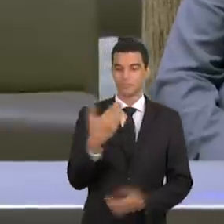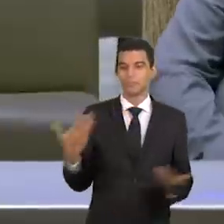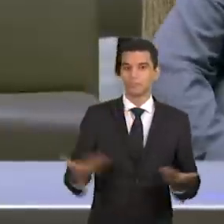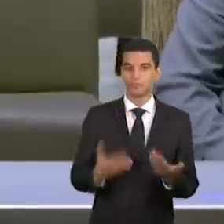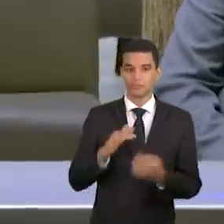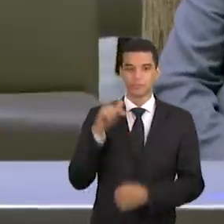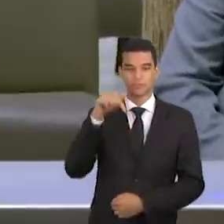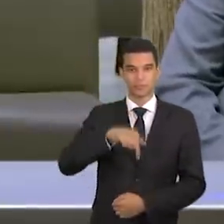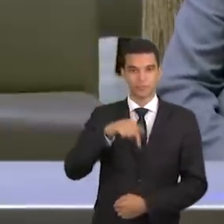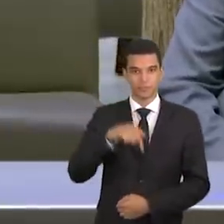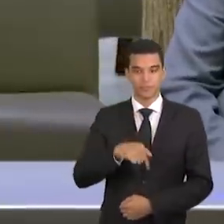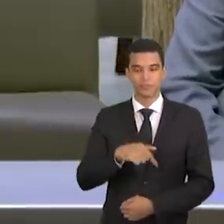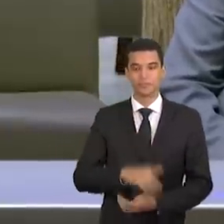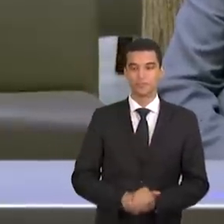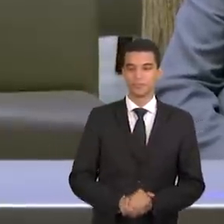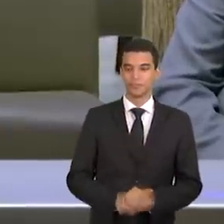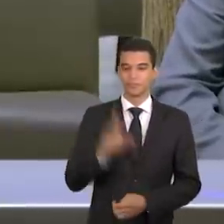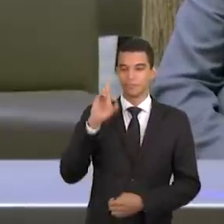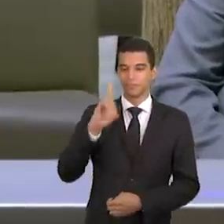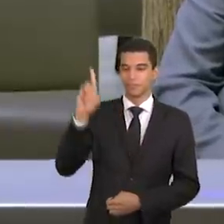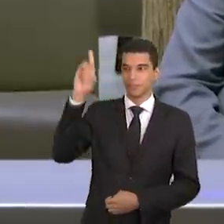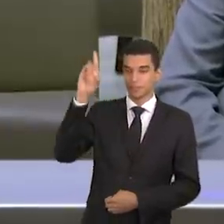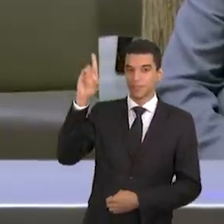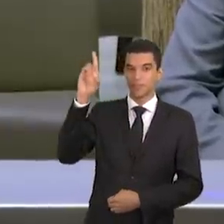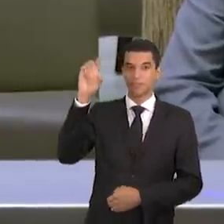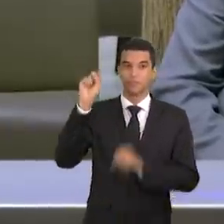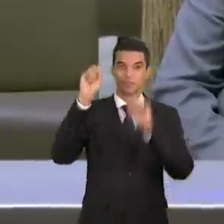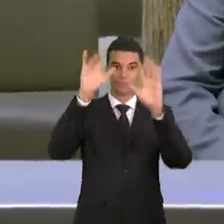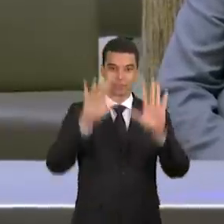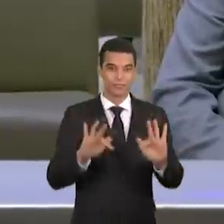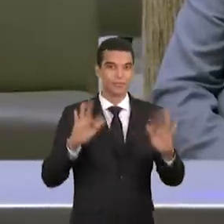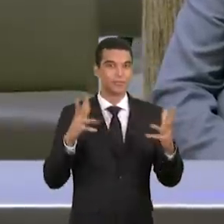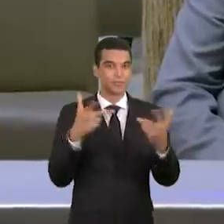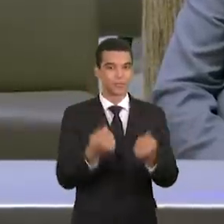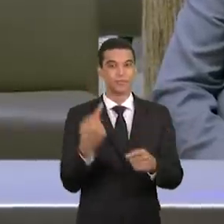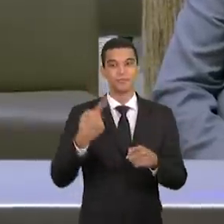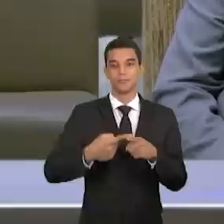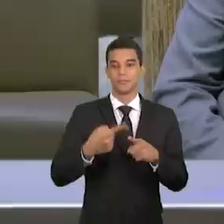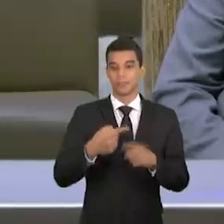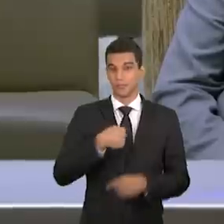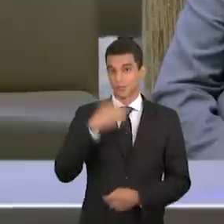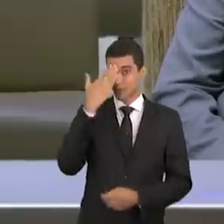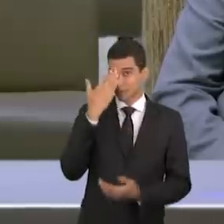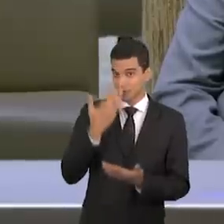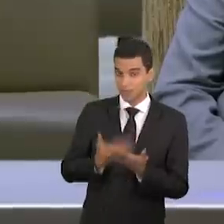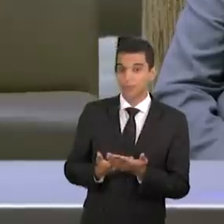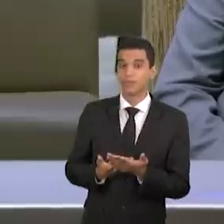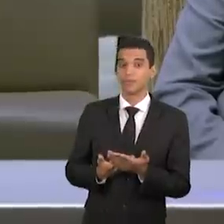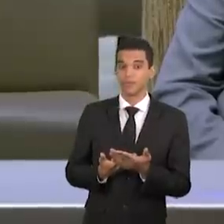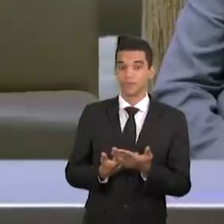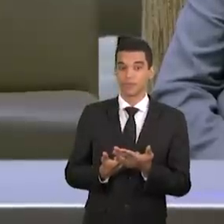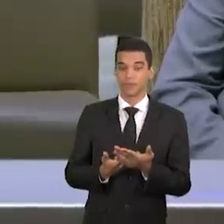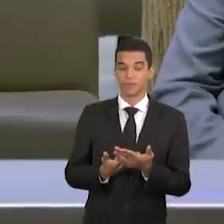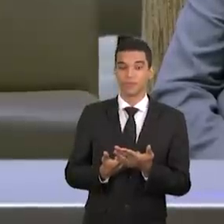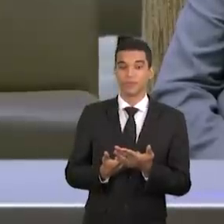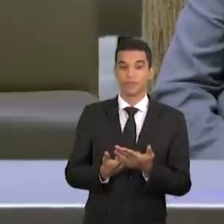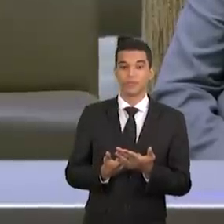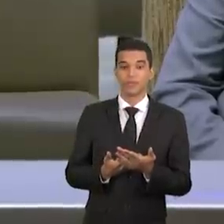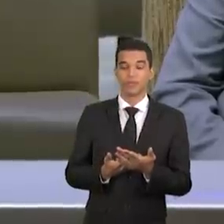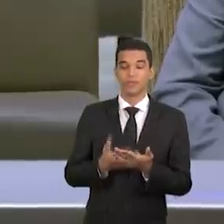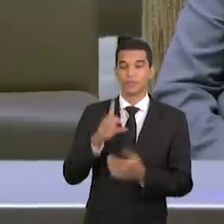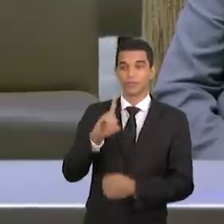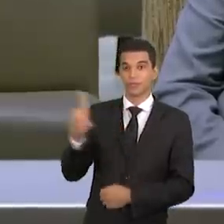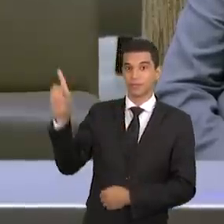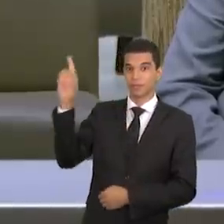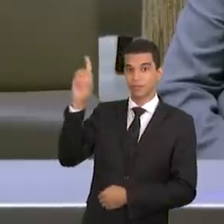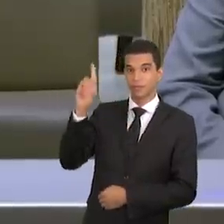vindo. Deus abençoe a todos e aproveitem, porque acredito ser este trabalho que Deus tocou